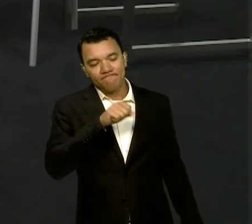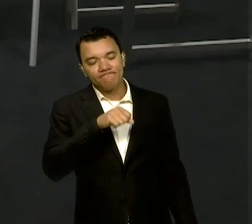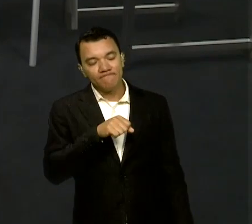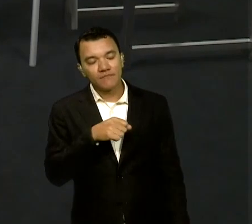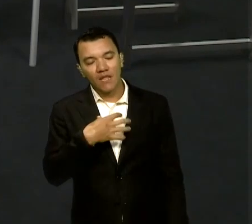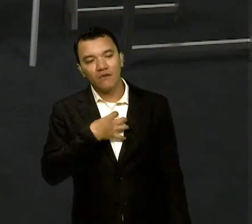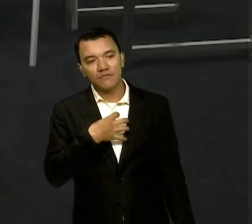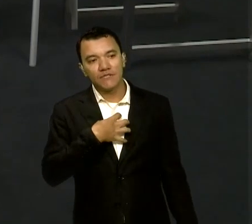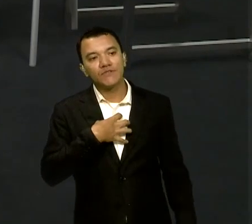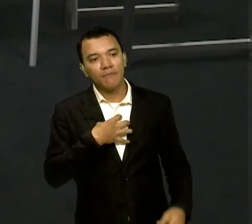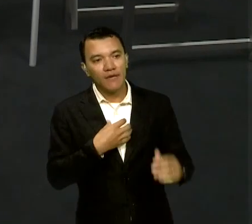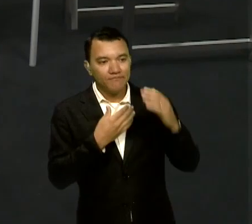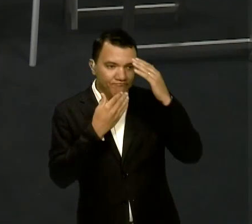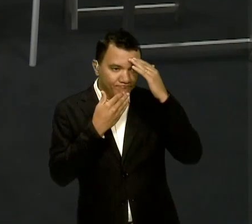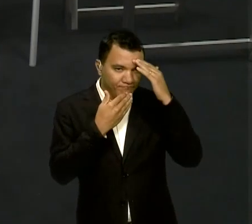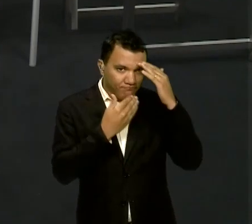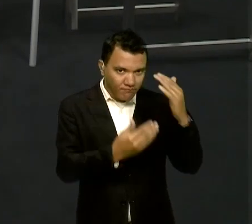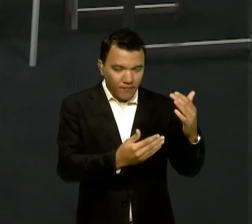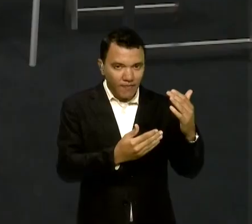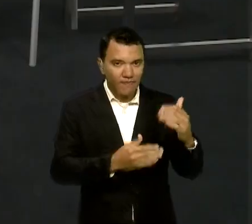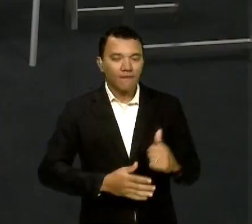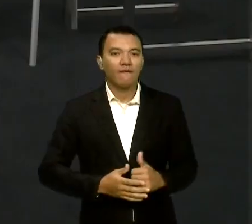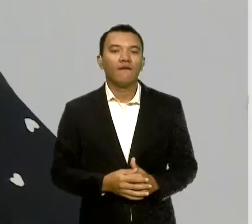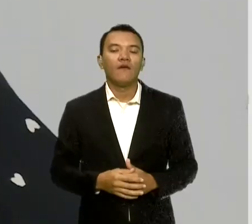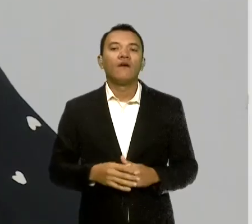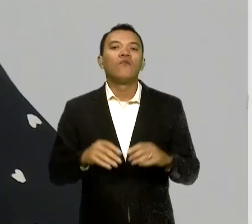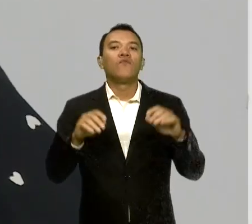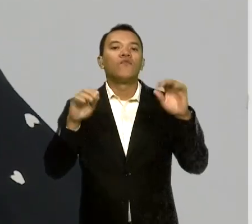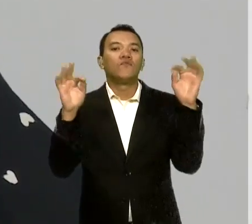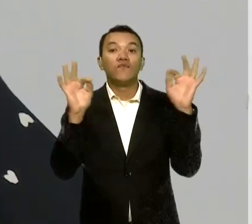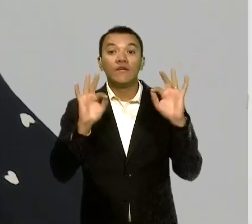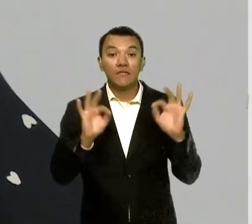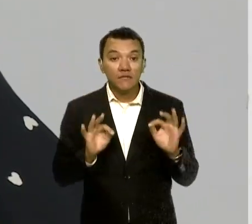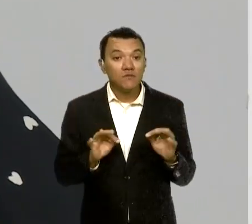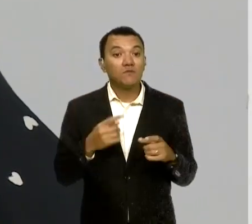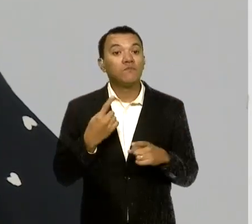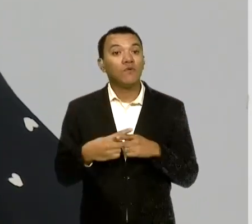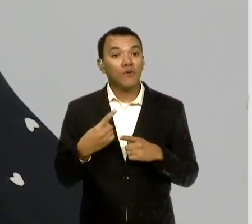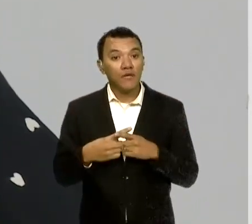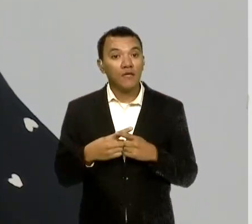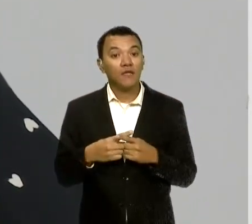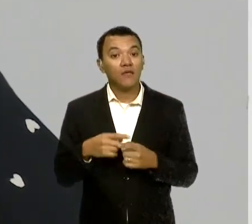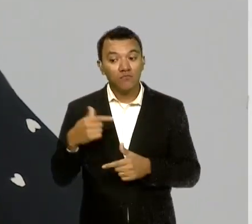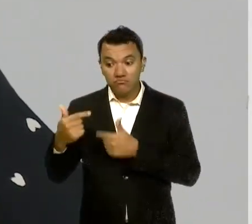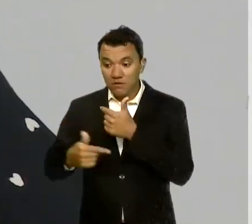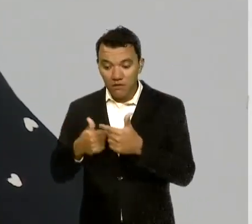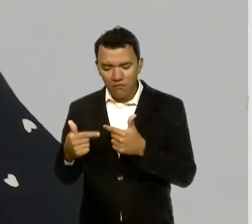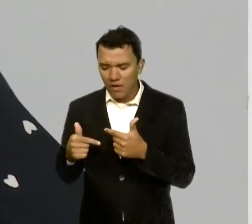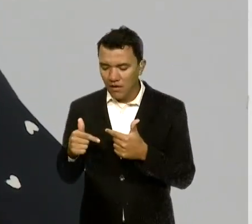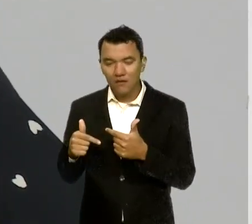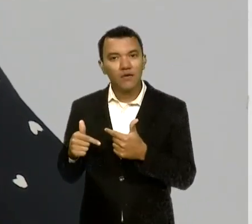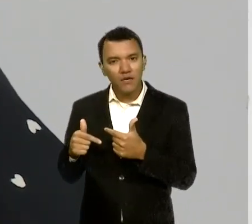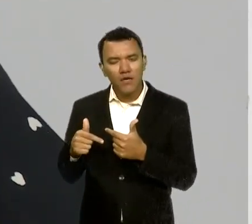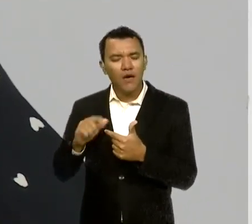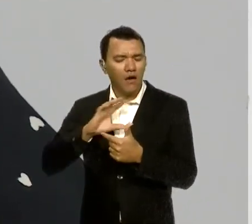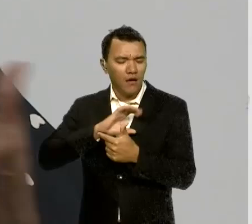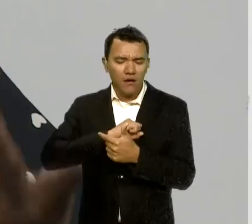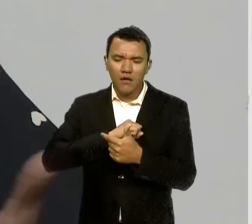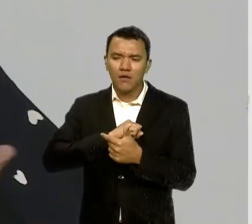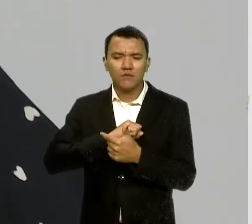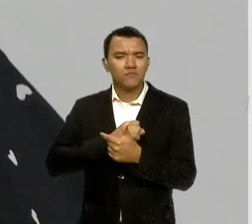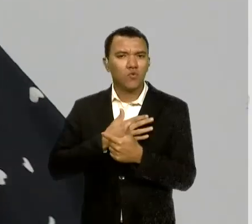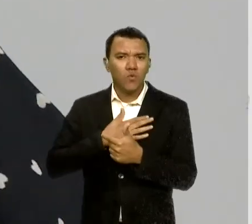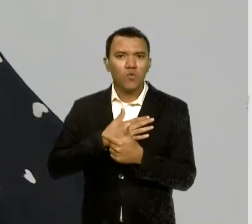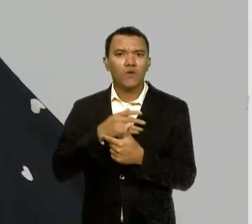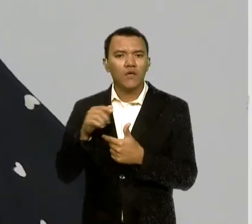Eu sou muito assim, eu sou muito grata, sou muito feliz, porque eu faço uma coisa que eu amo, que eu gosto, que eu admiro, né? Um